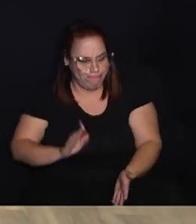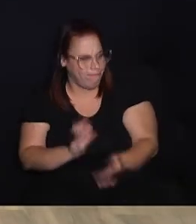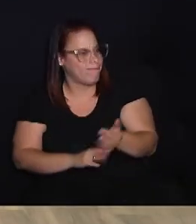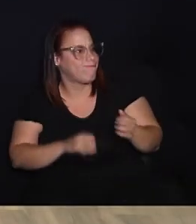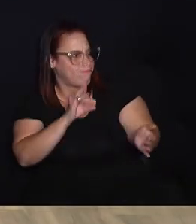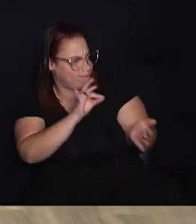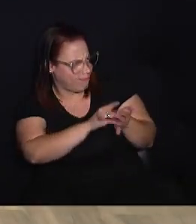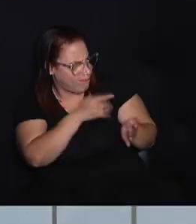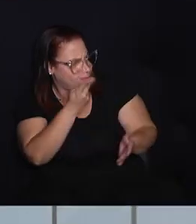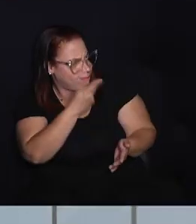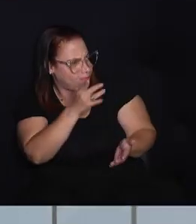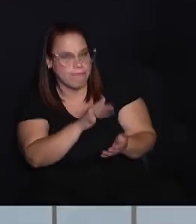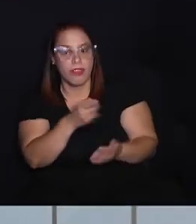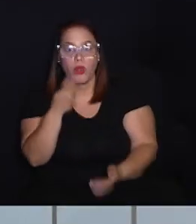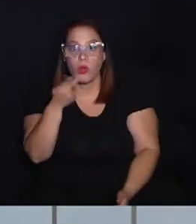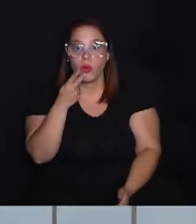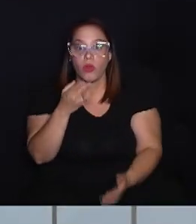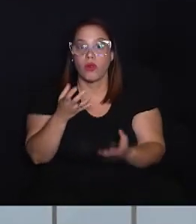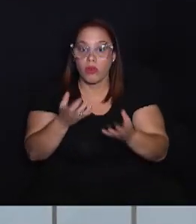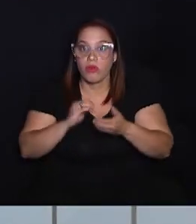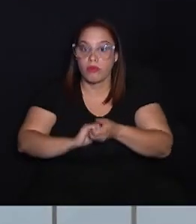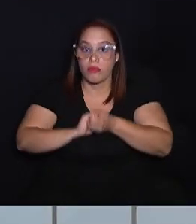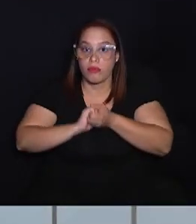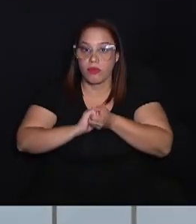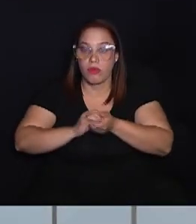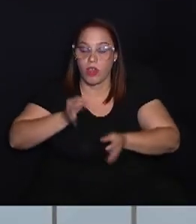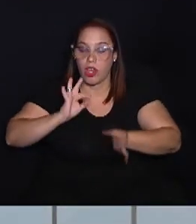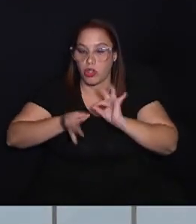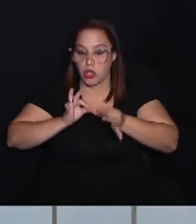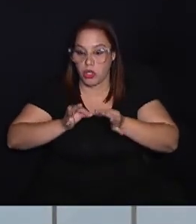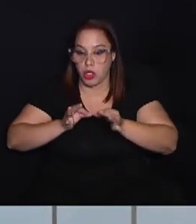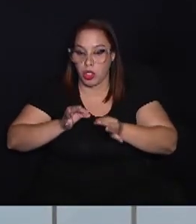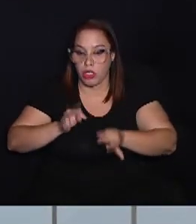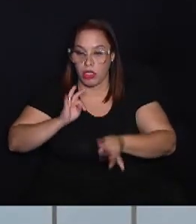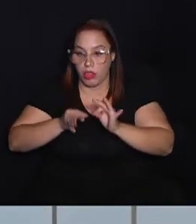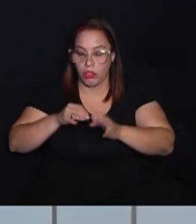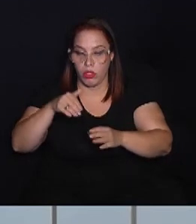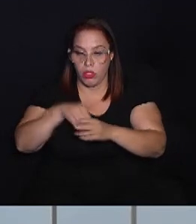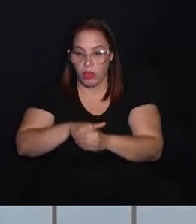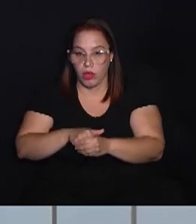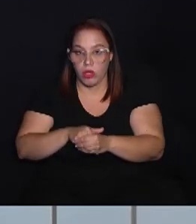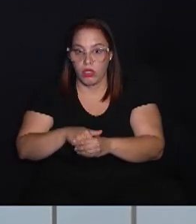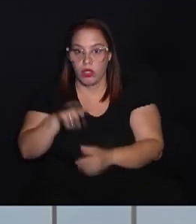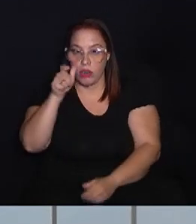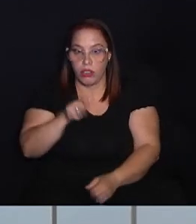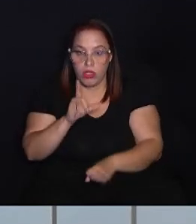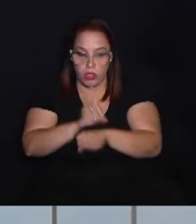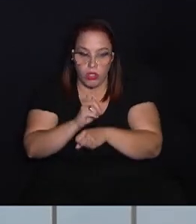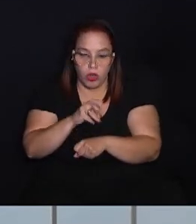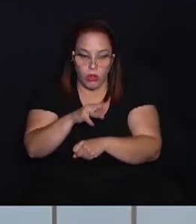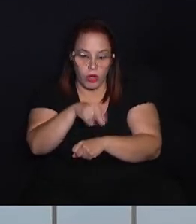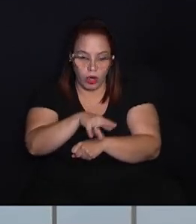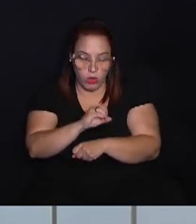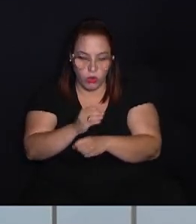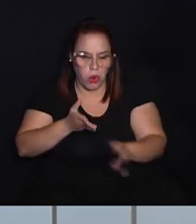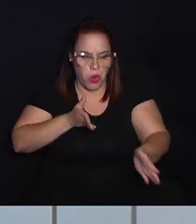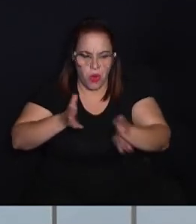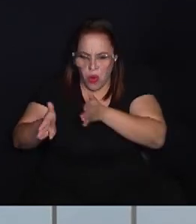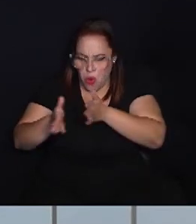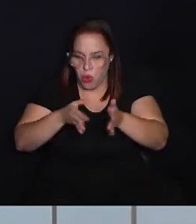toda a equipe da TV Câmara Campinas envolvida. Estivemos em todos os distritos da cidade de Campinas, acompanhando desde a abertura do